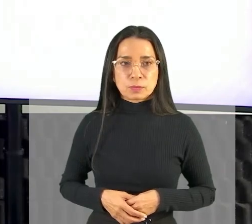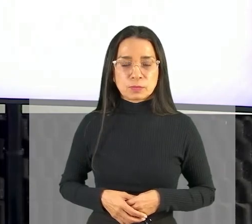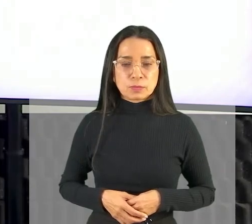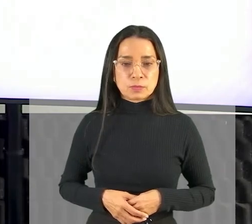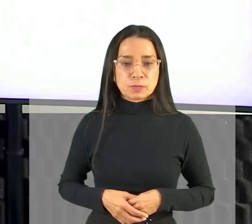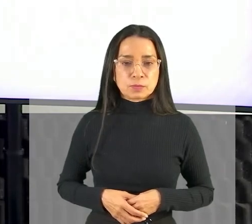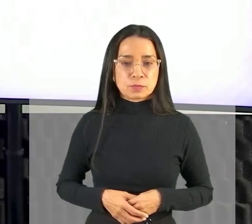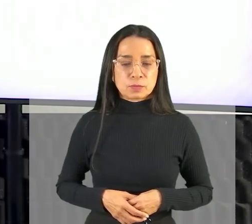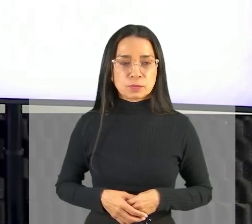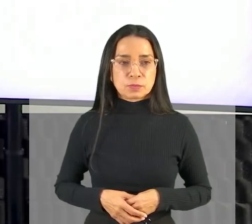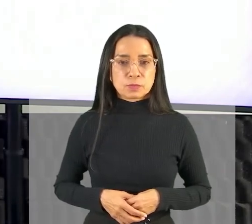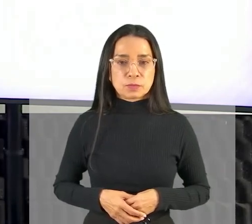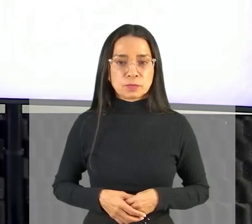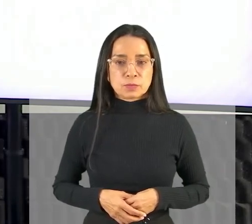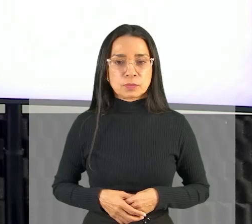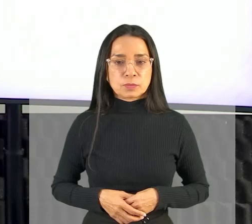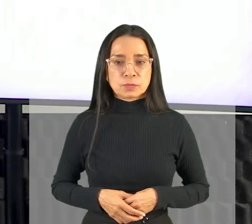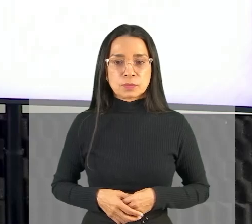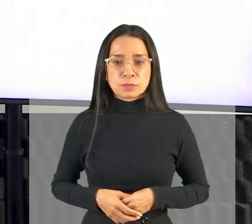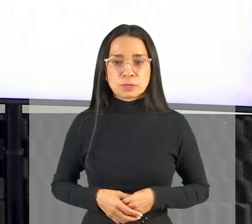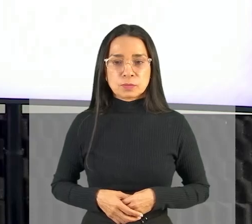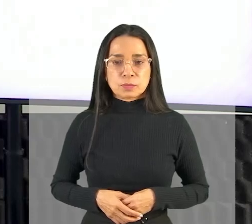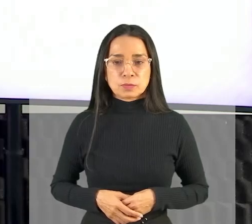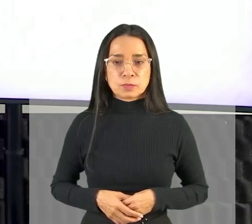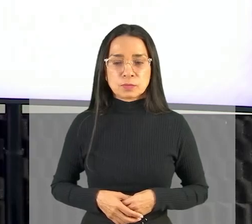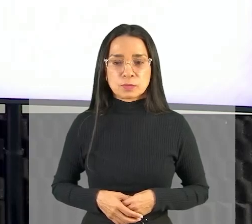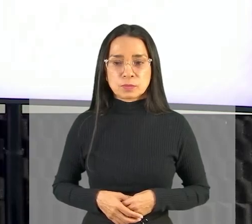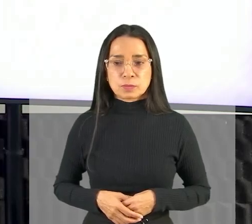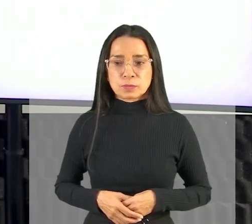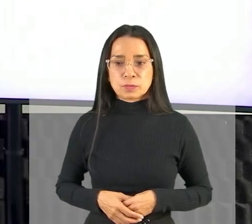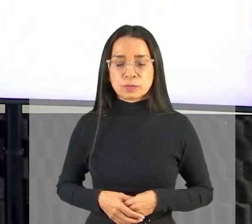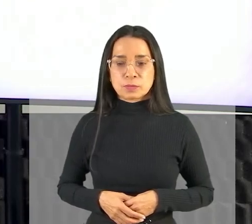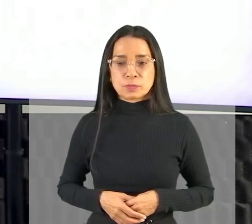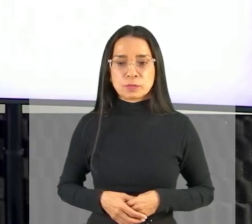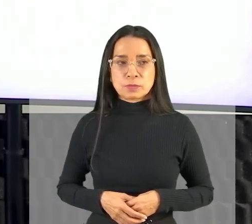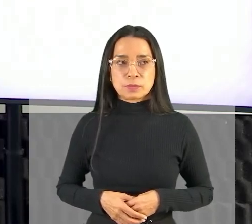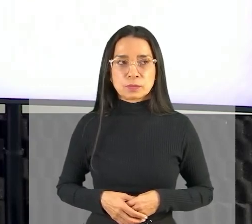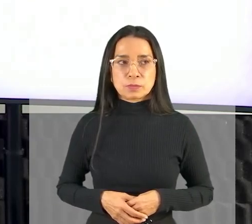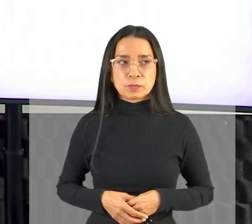então qual a probabilidade de